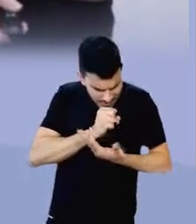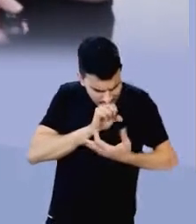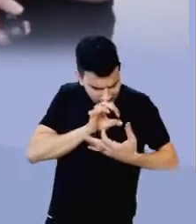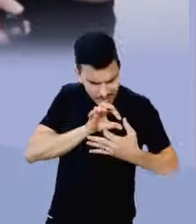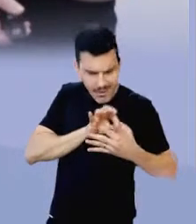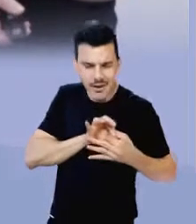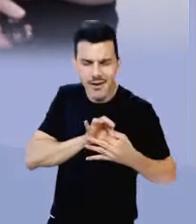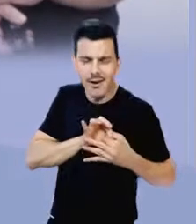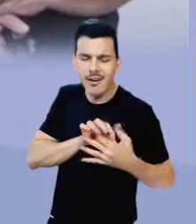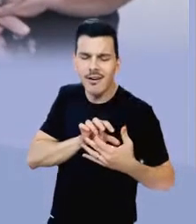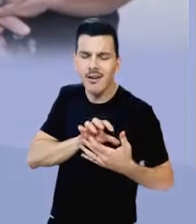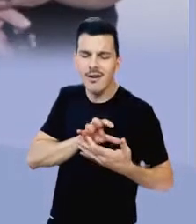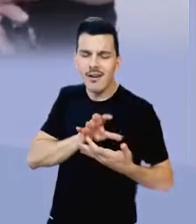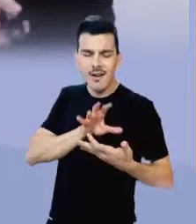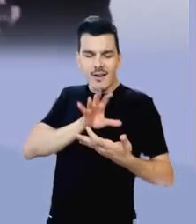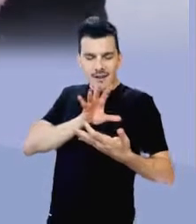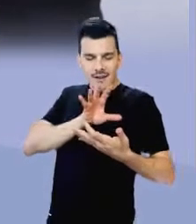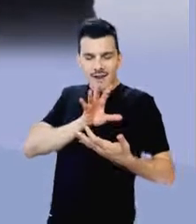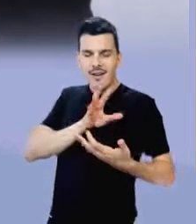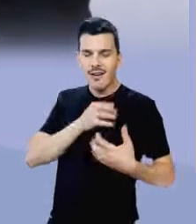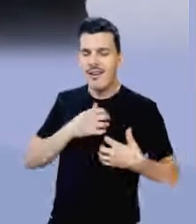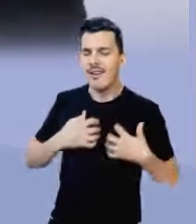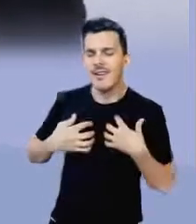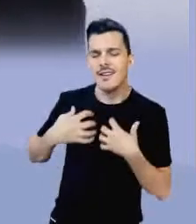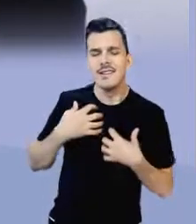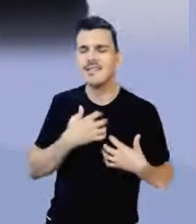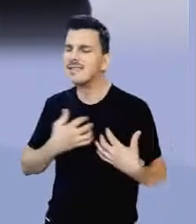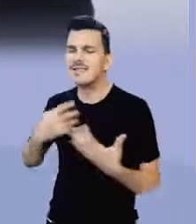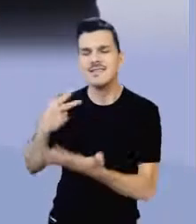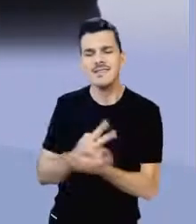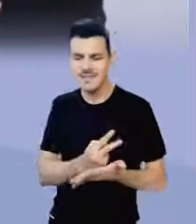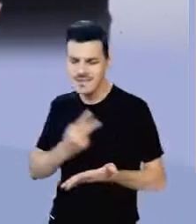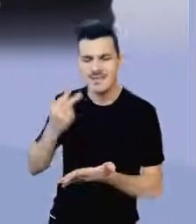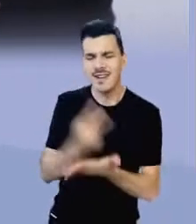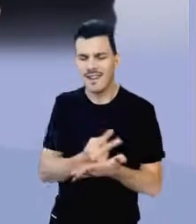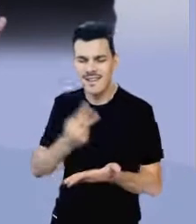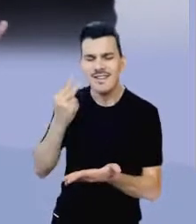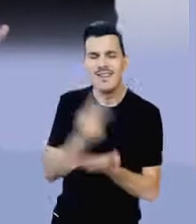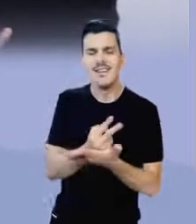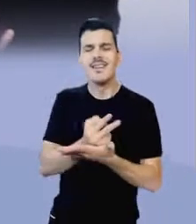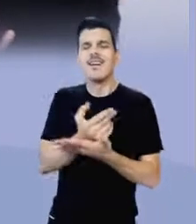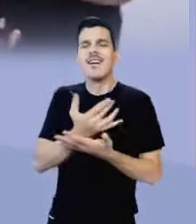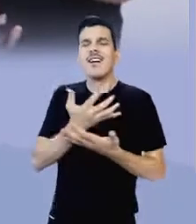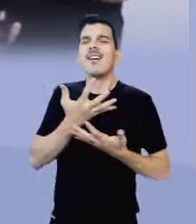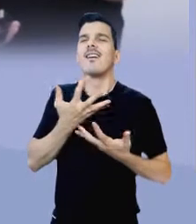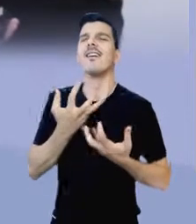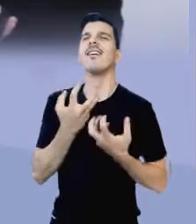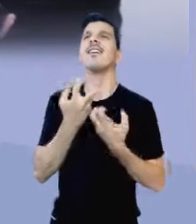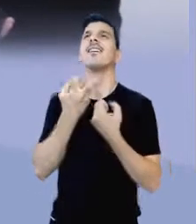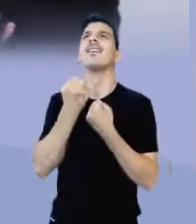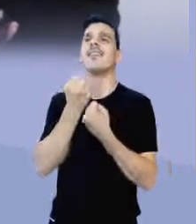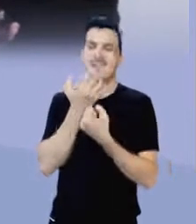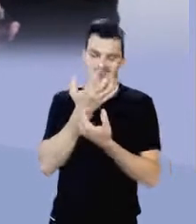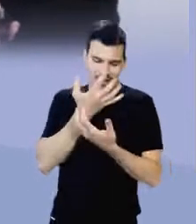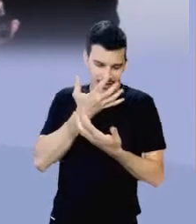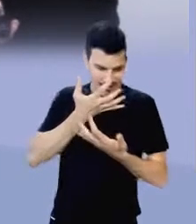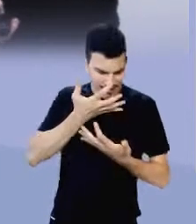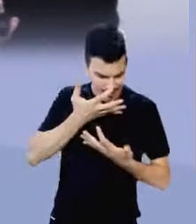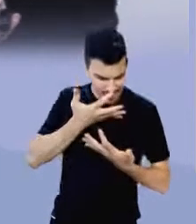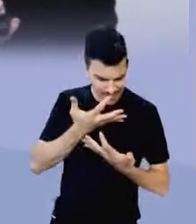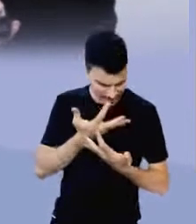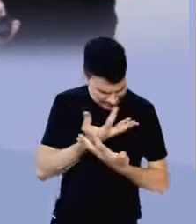serei atento, antes e com tal zelo, e sempre e tanto, que mesmo em face do maior